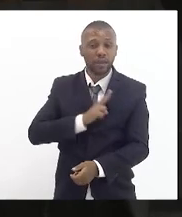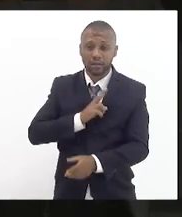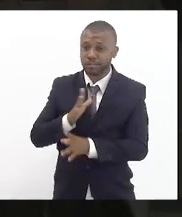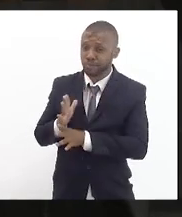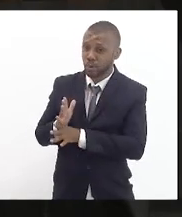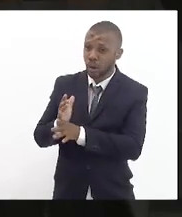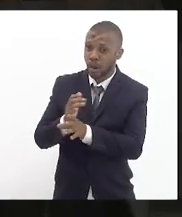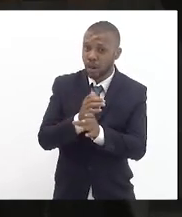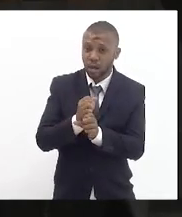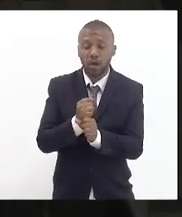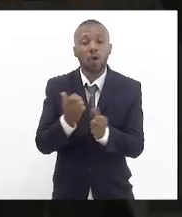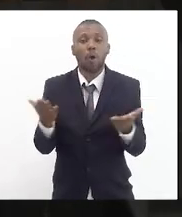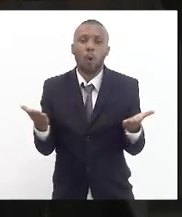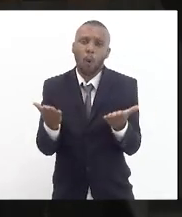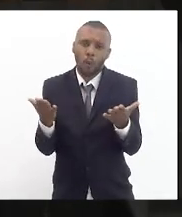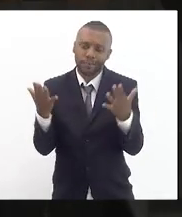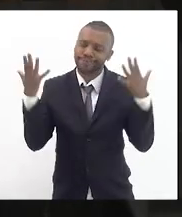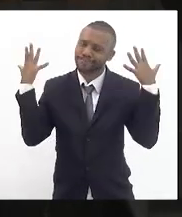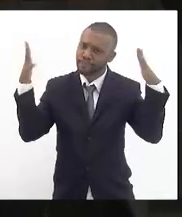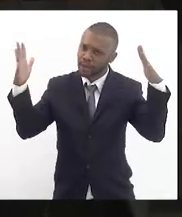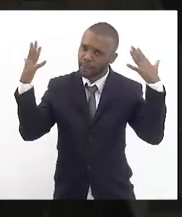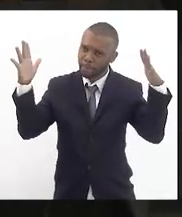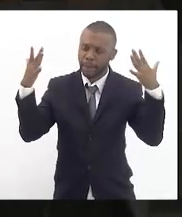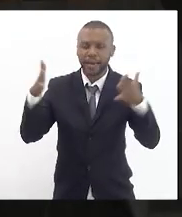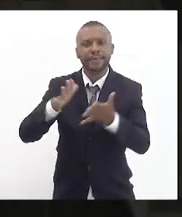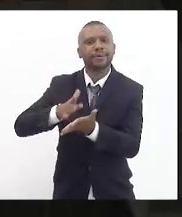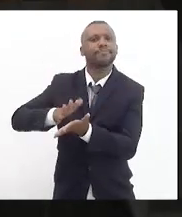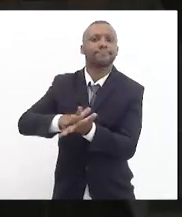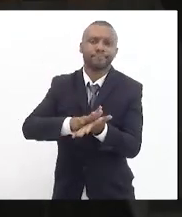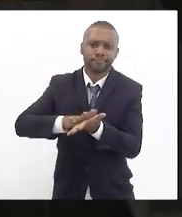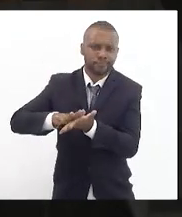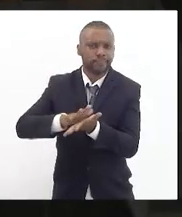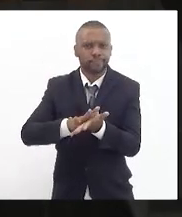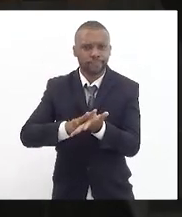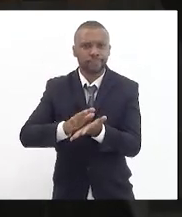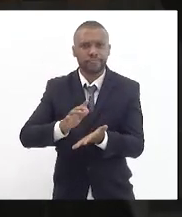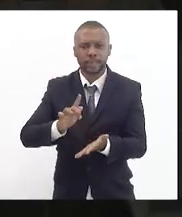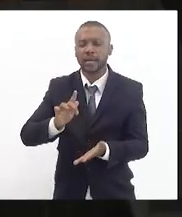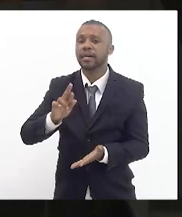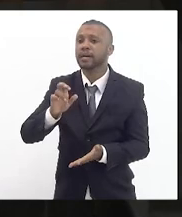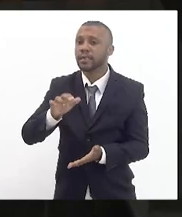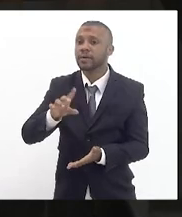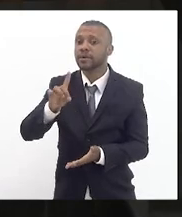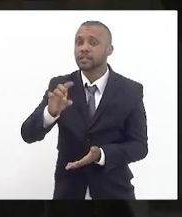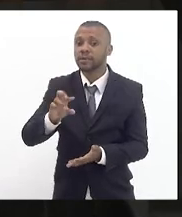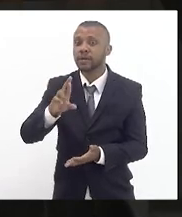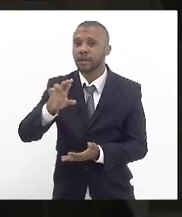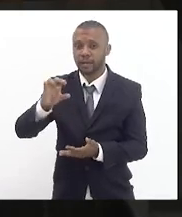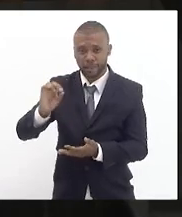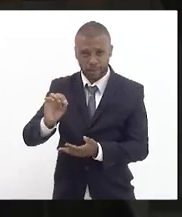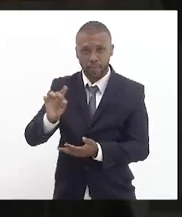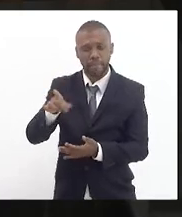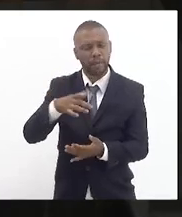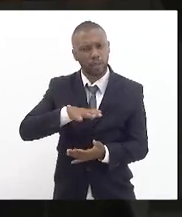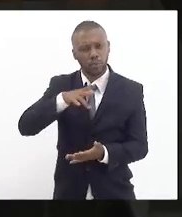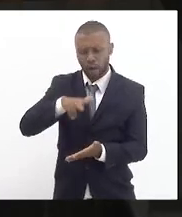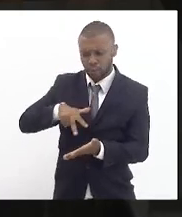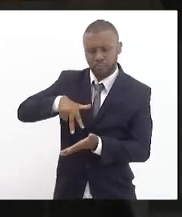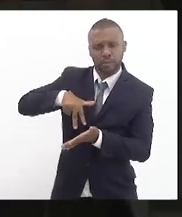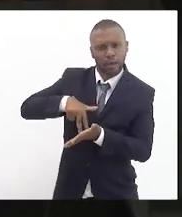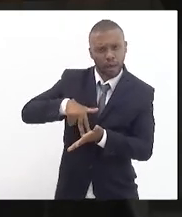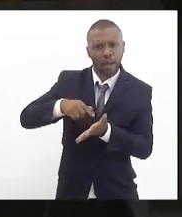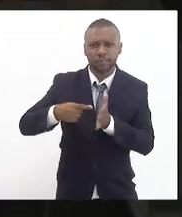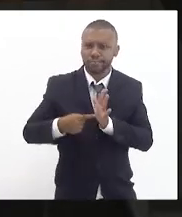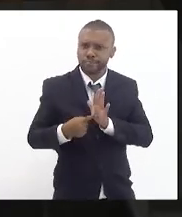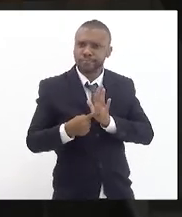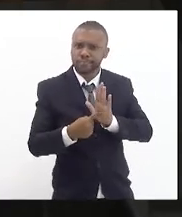tá de parabéns a Grande Rio pela sua coragem pela sua ousadia